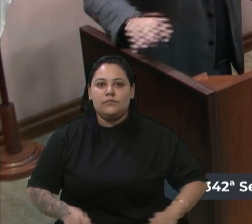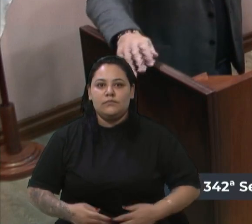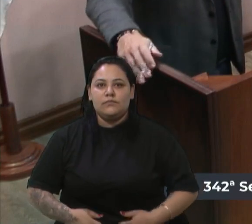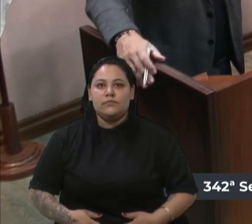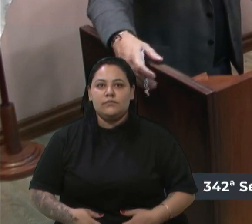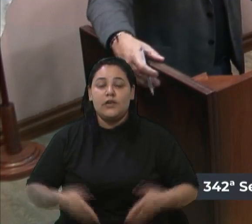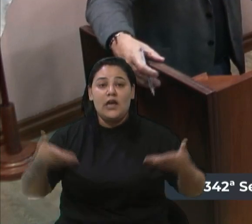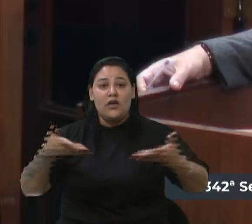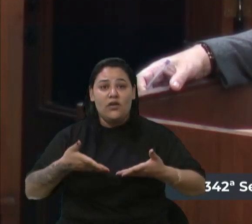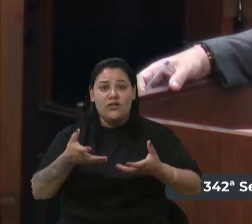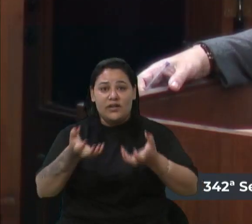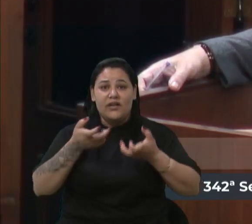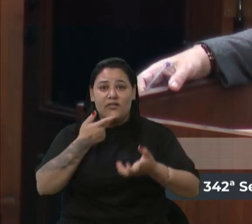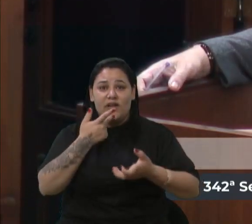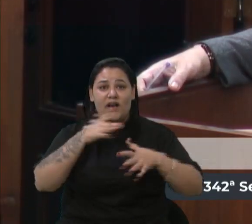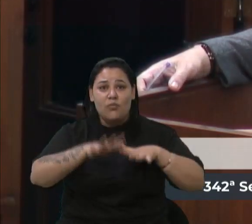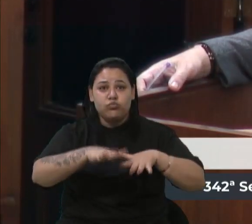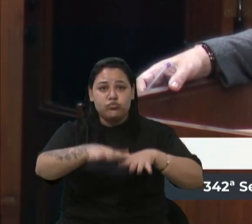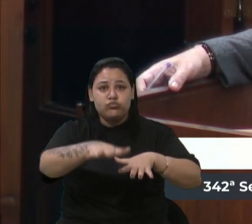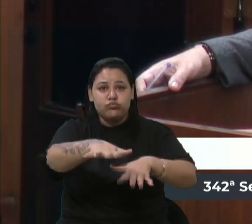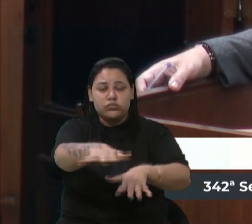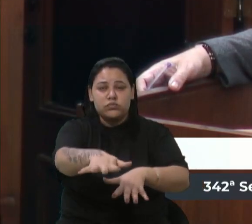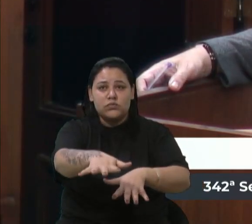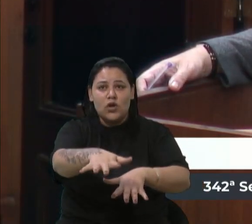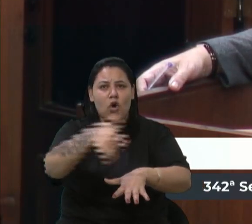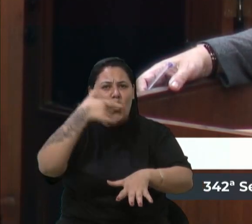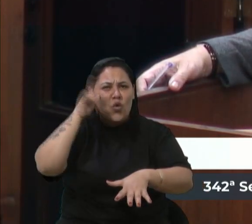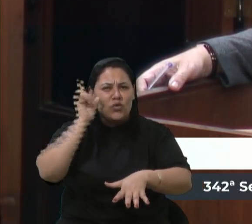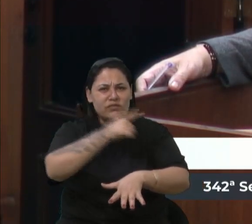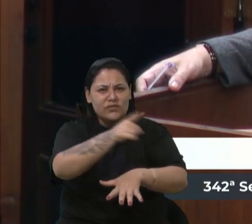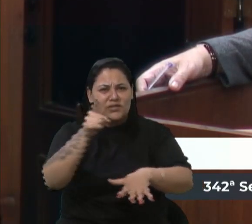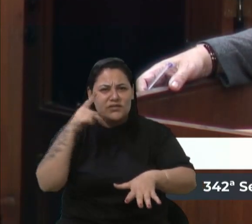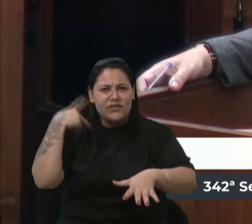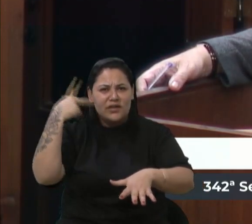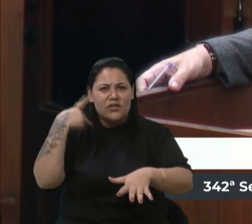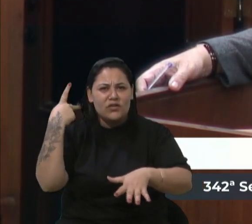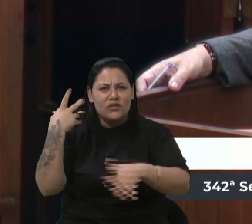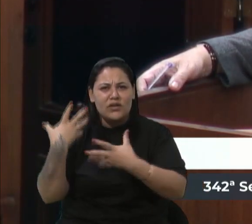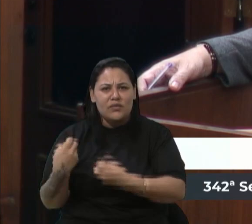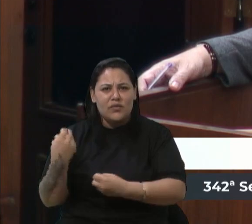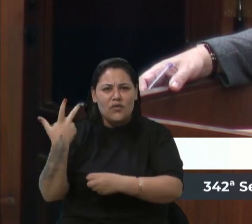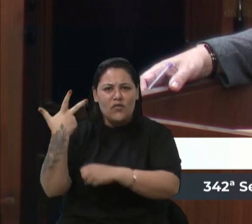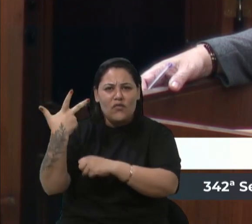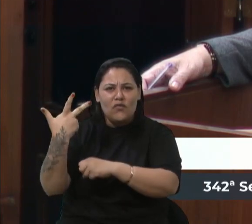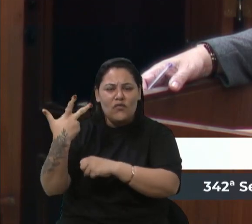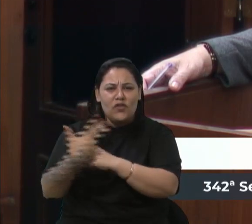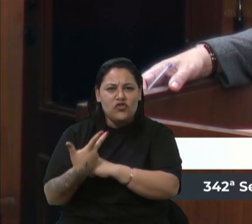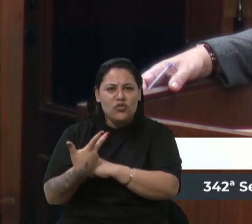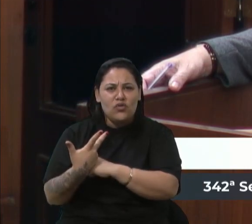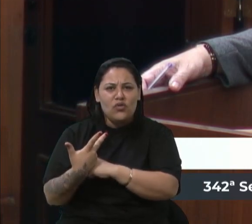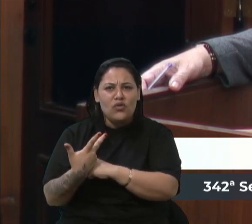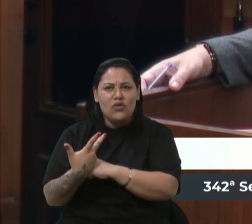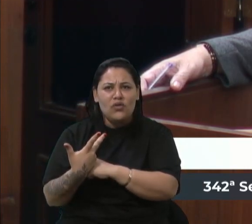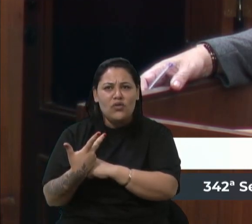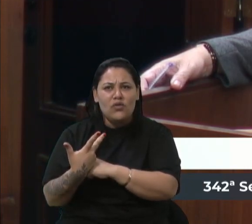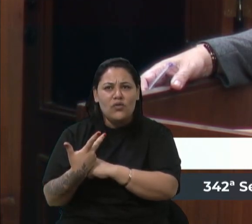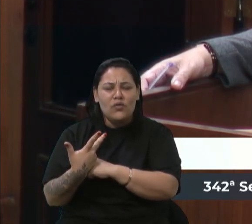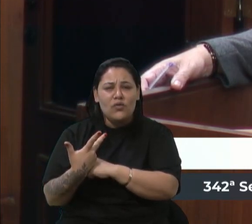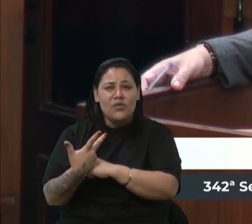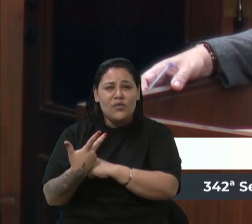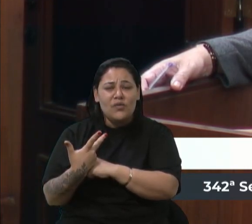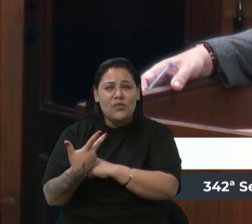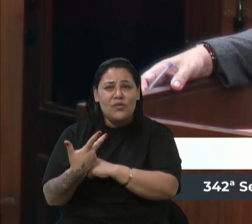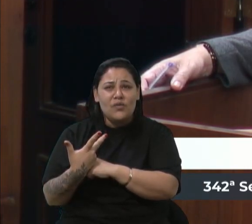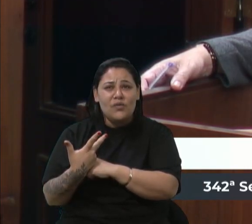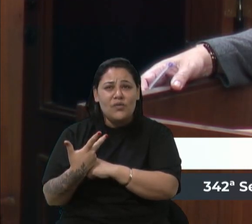de trânsito. Ontem, talvez vocês, vereadores, tenham recebido vários vídeos aí da tranqueira no